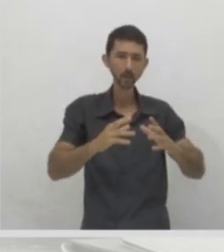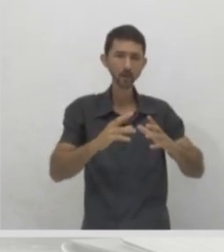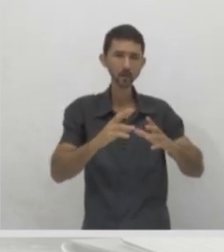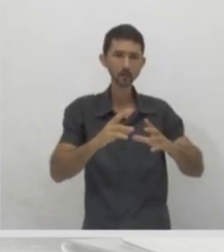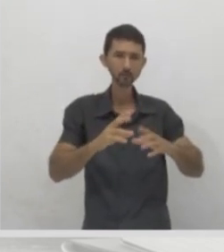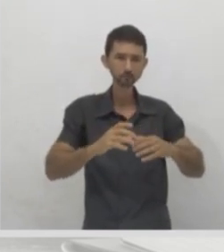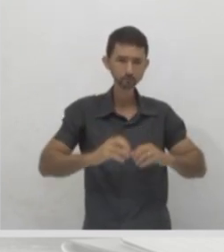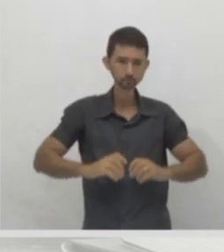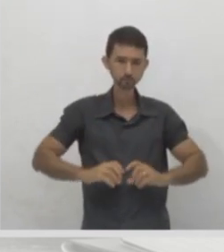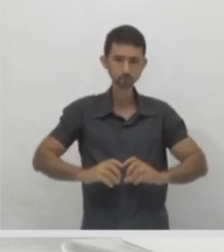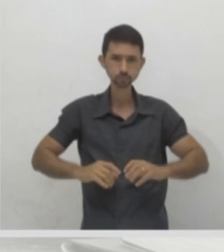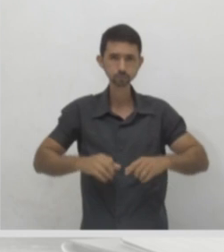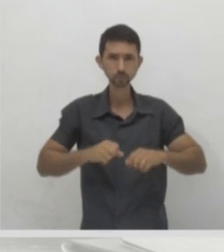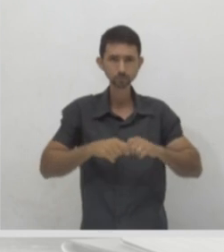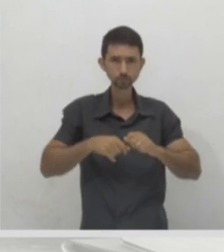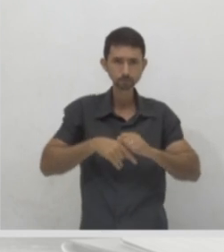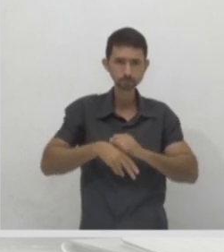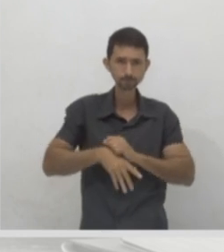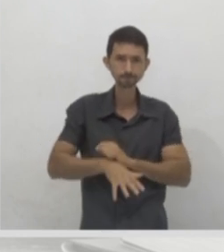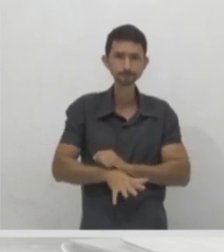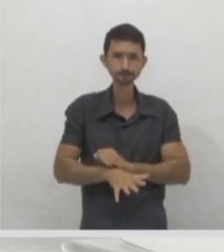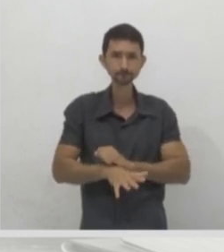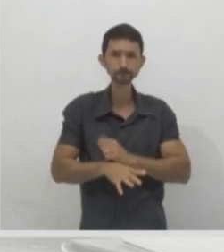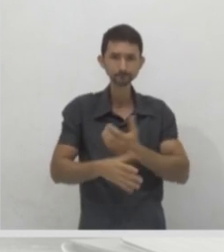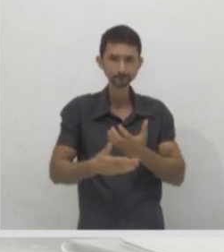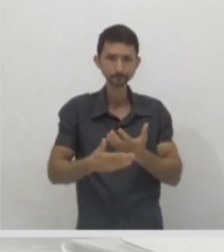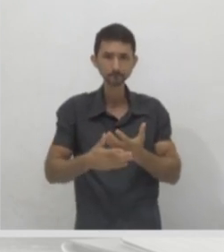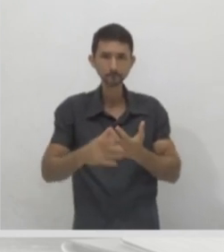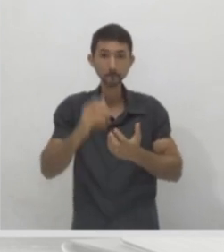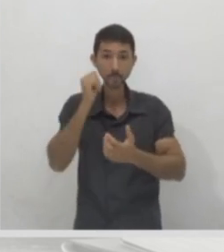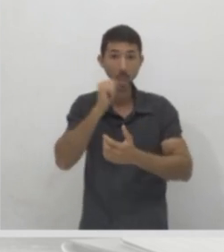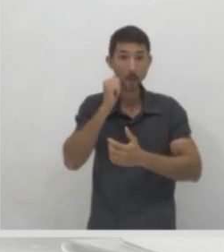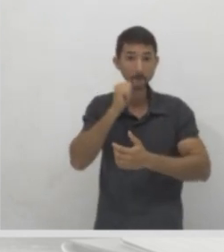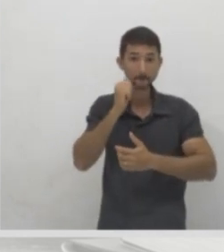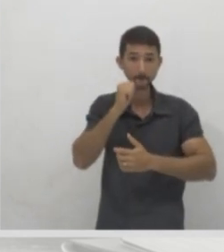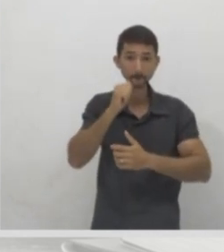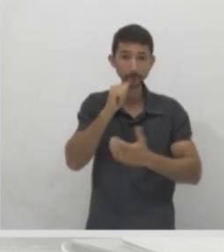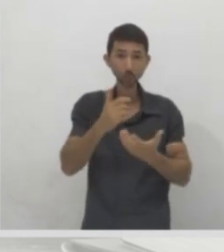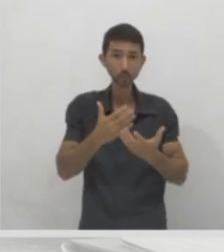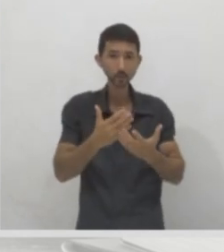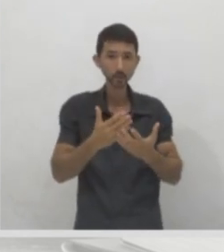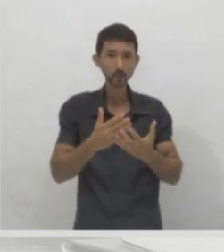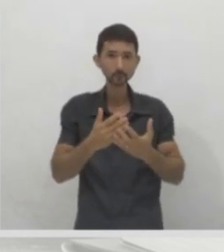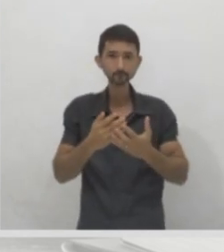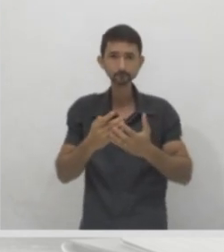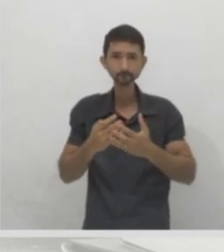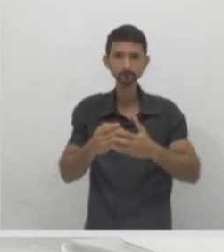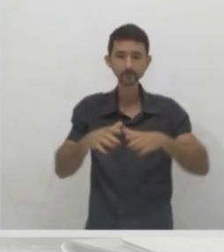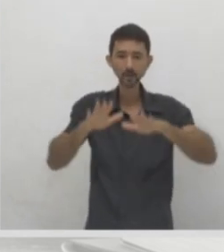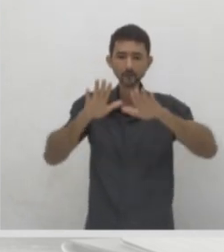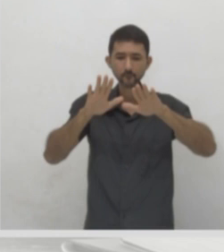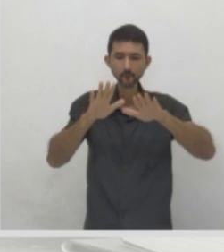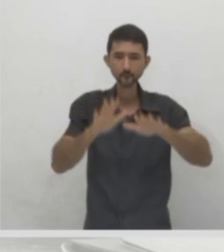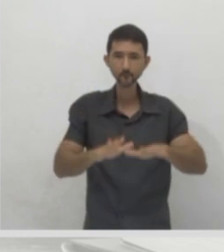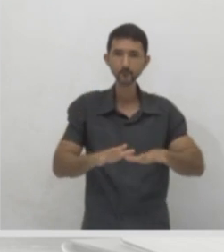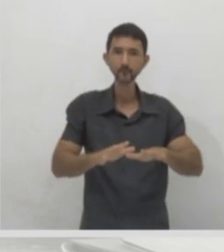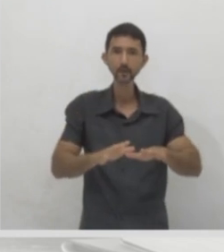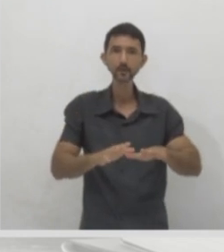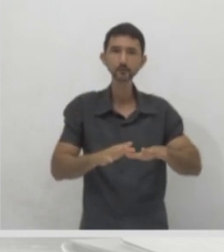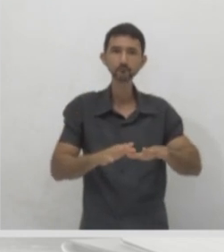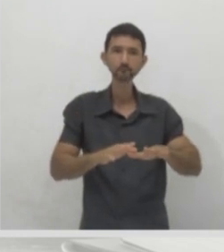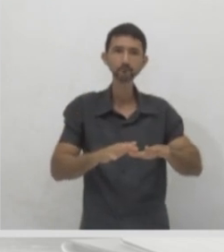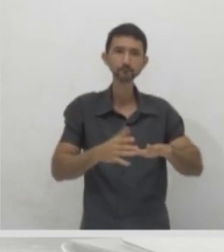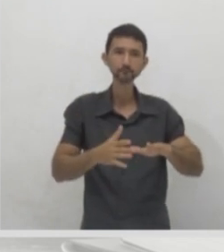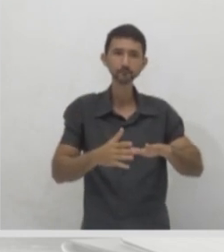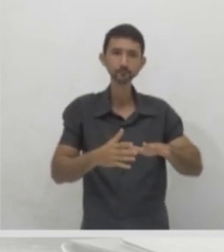quando começa a menstruar, né? As mulheres vão ficar quase que permanentemente, até certa